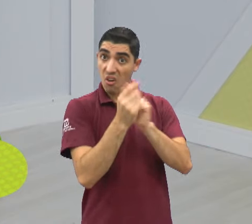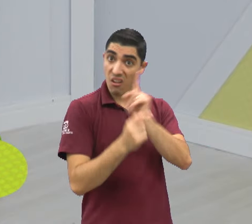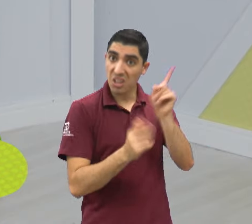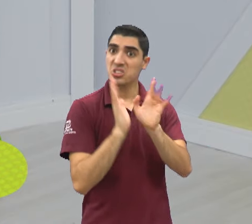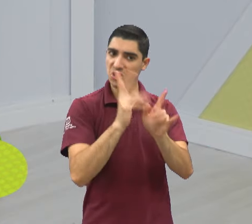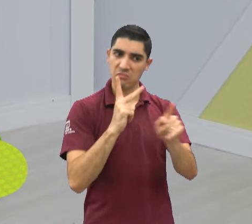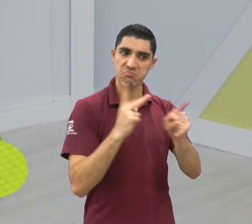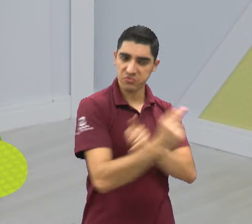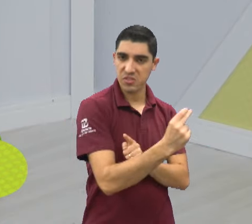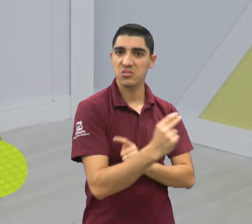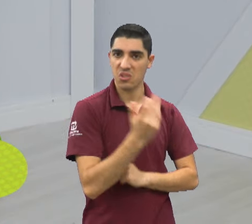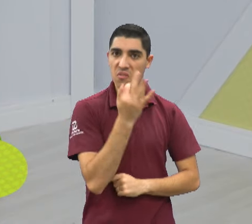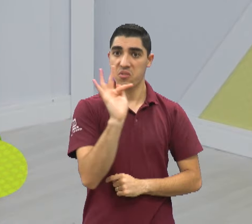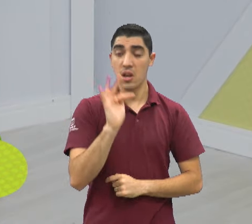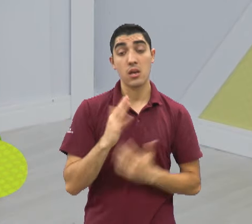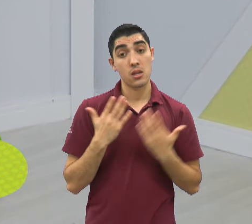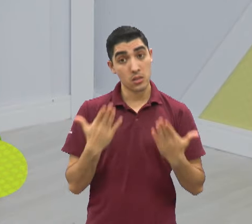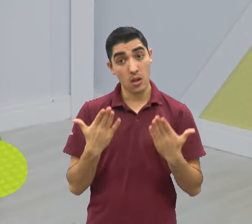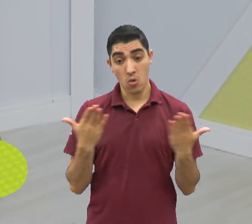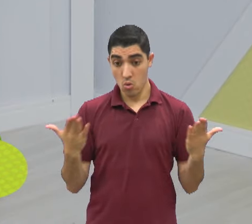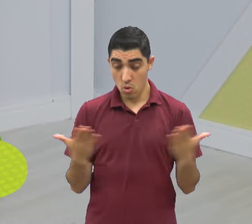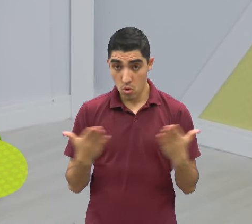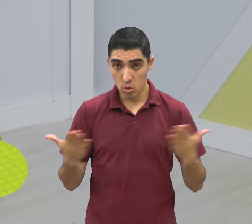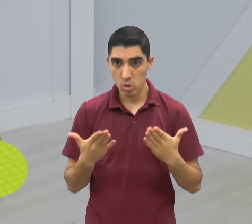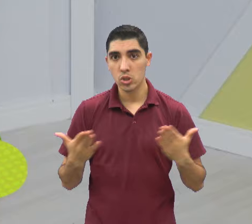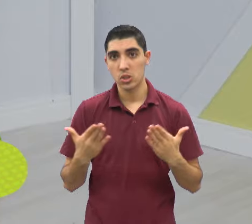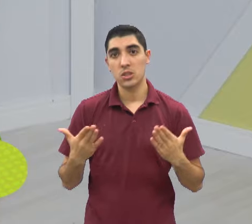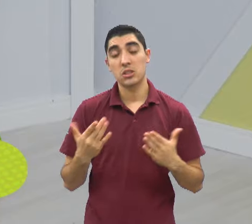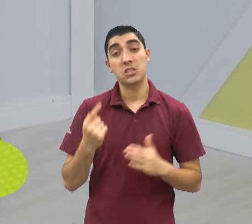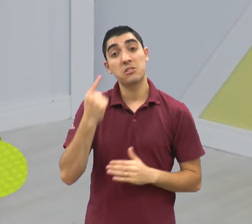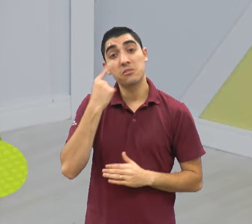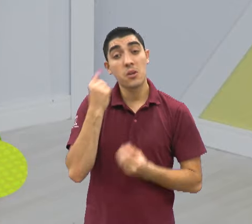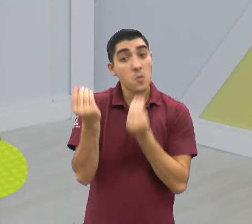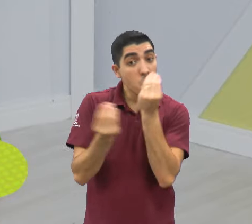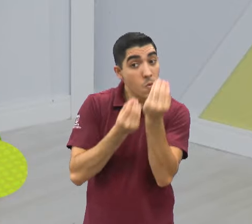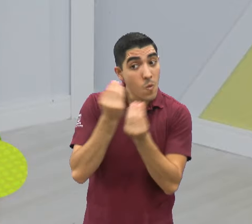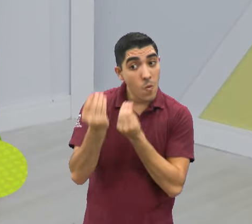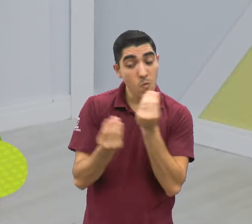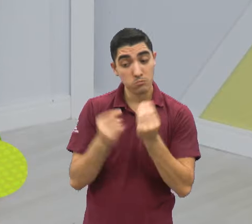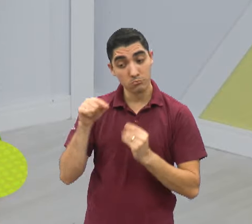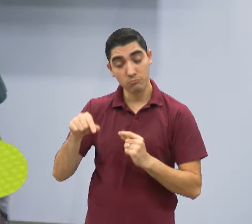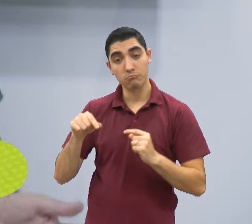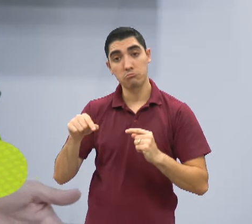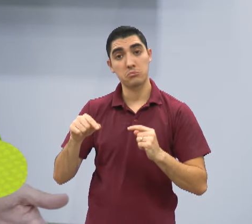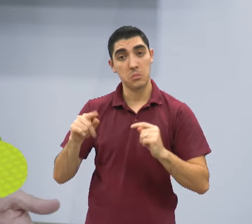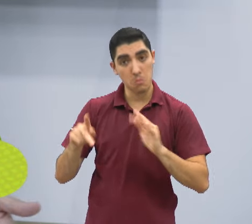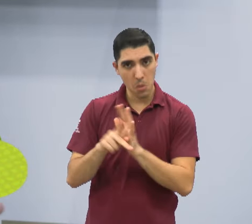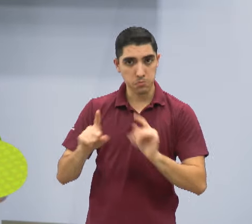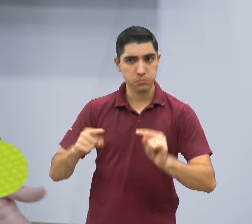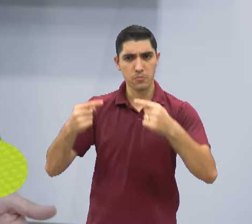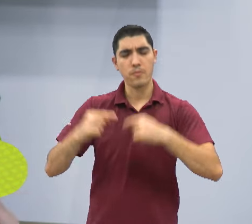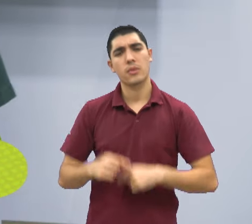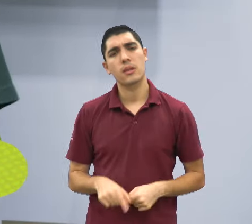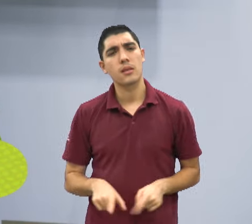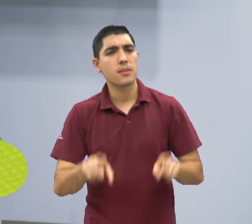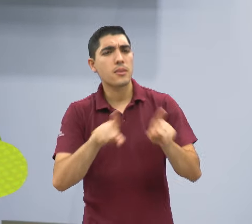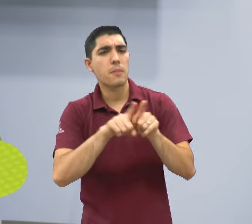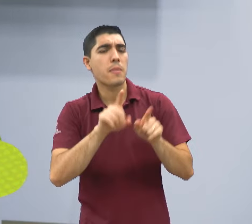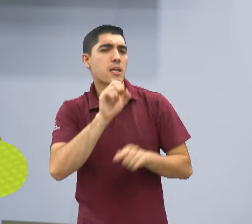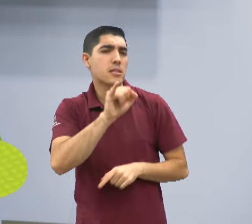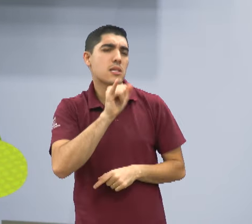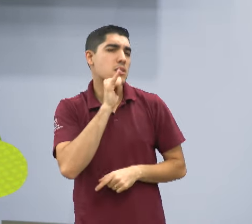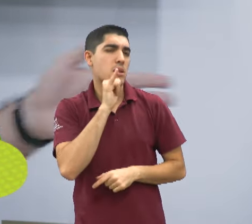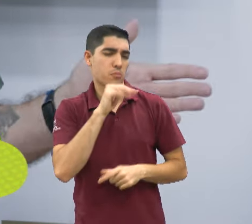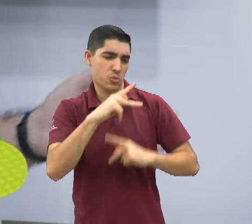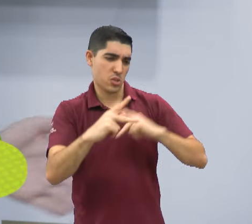ainda está em aberto o jogo de hoje, acho que vai delimitar muito bem o que pode ser essa final. E mesmo se o São José não vencer aqui, né,